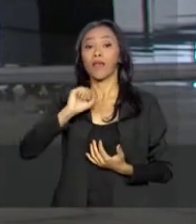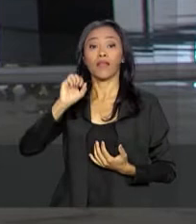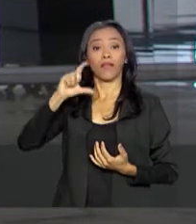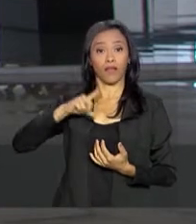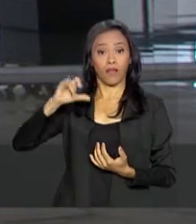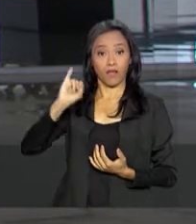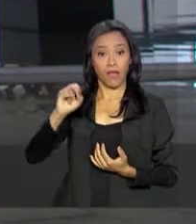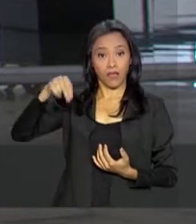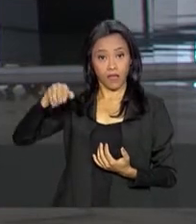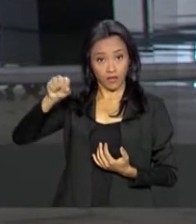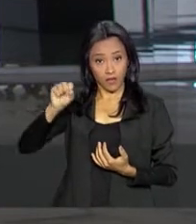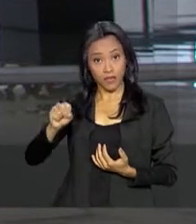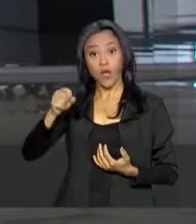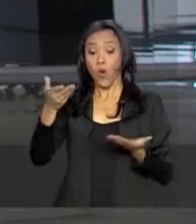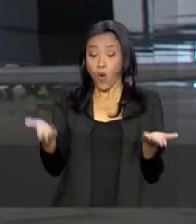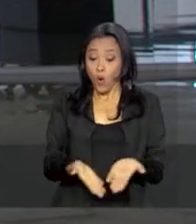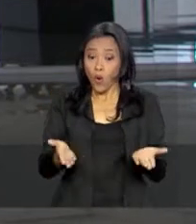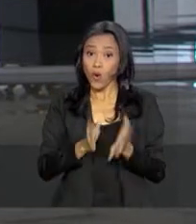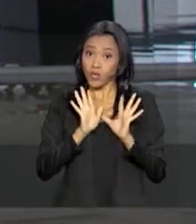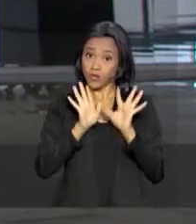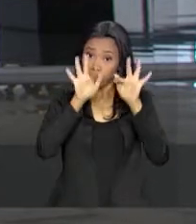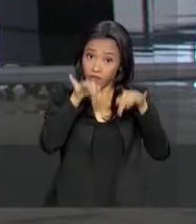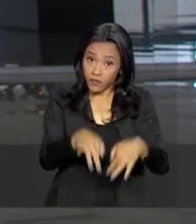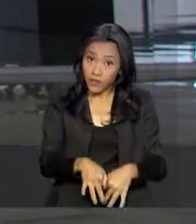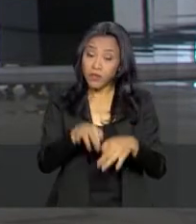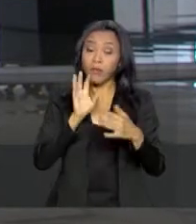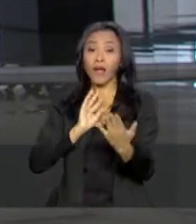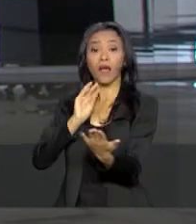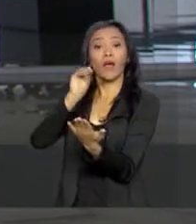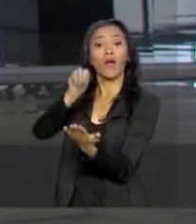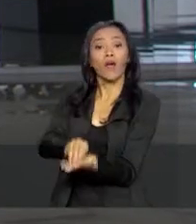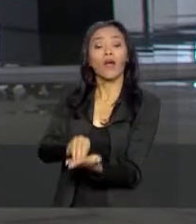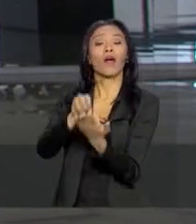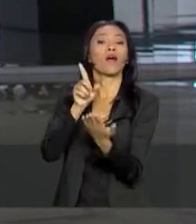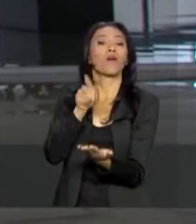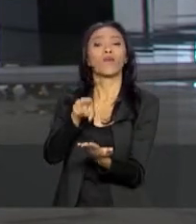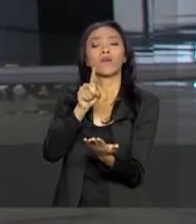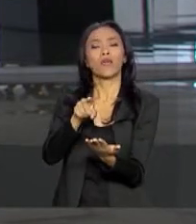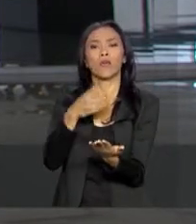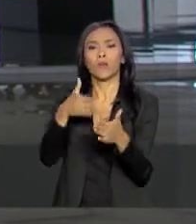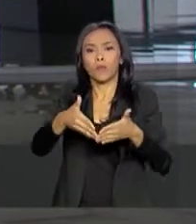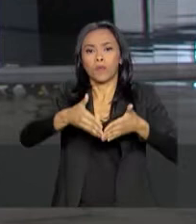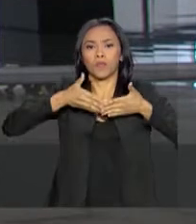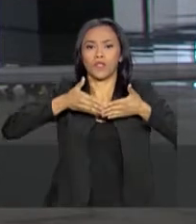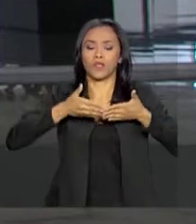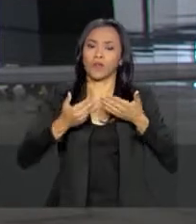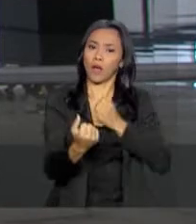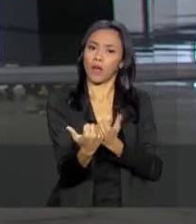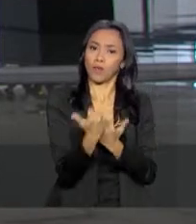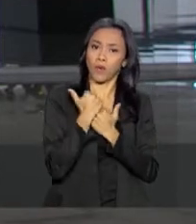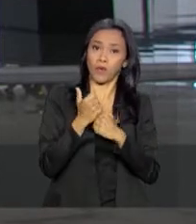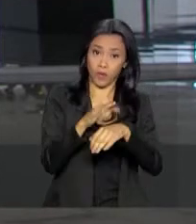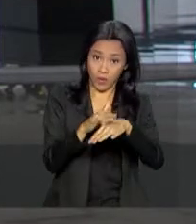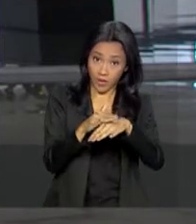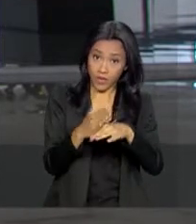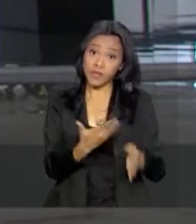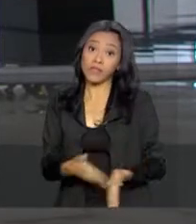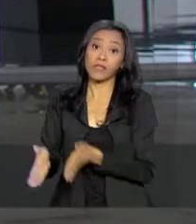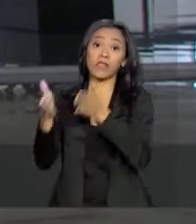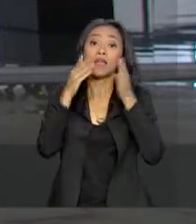termina hoje o prazo para agendamento da perícia do auxílio-doença e da aposentadoria por